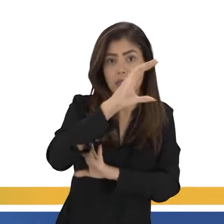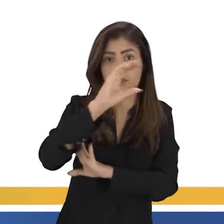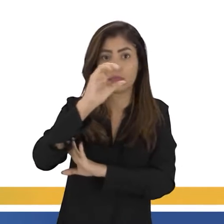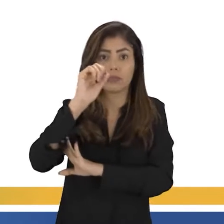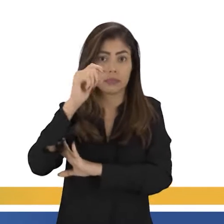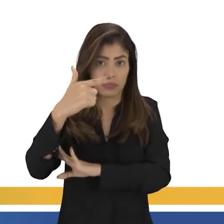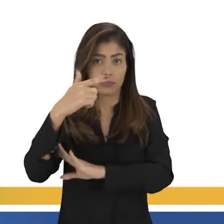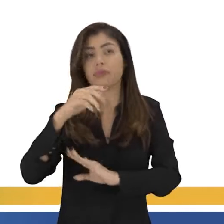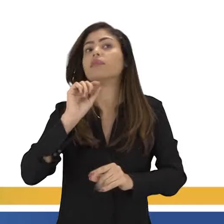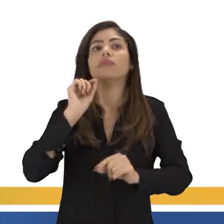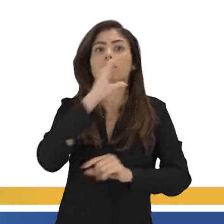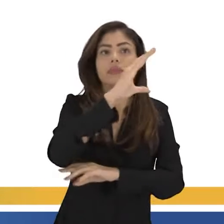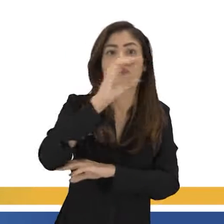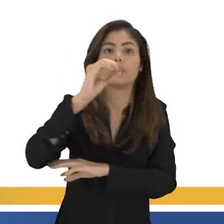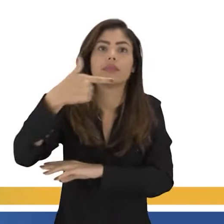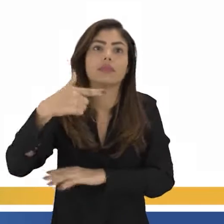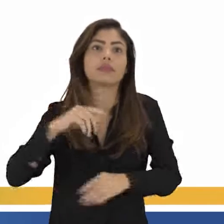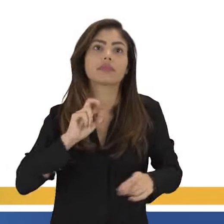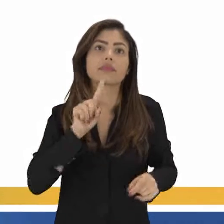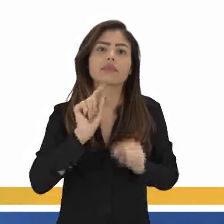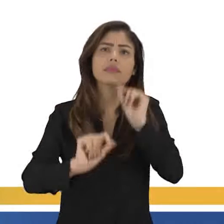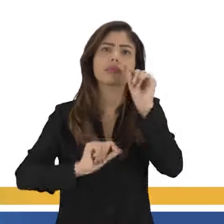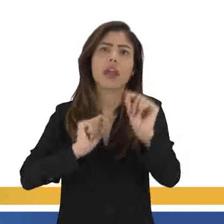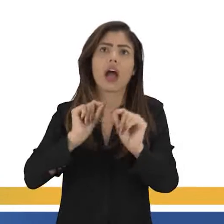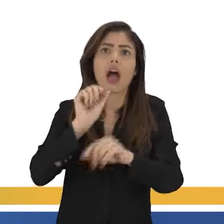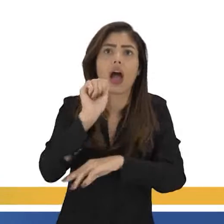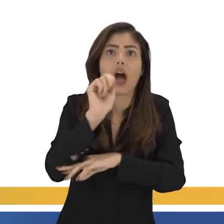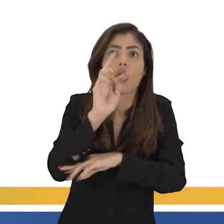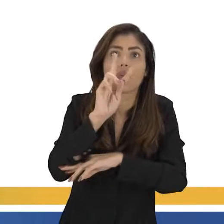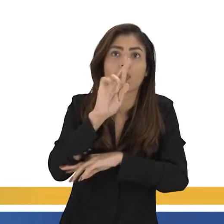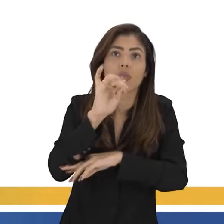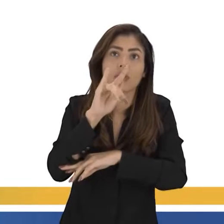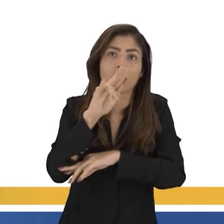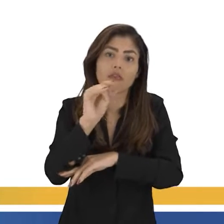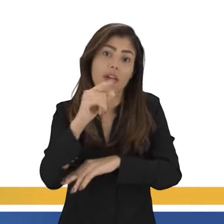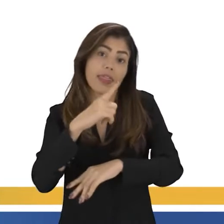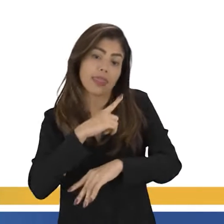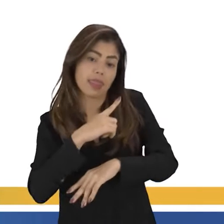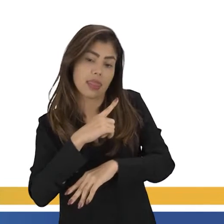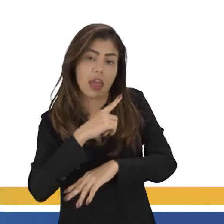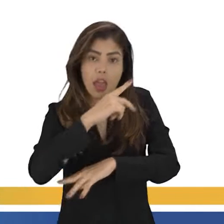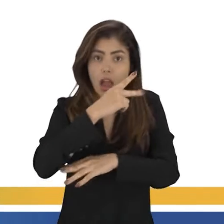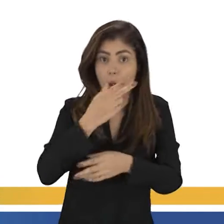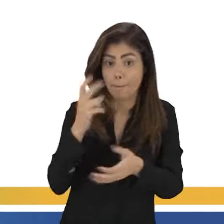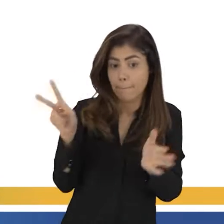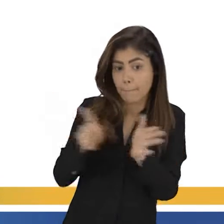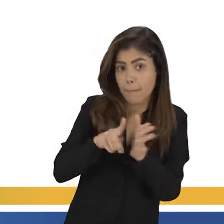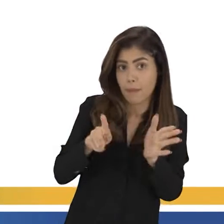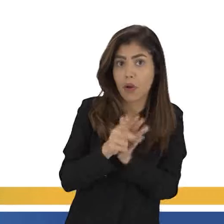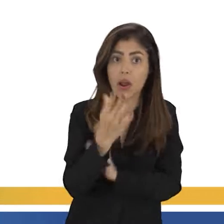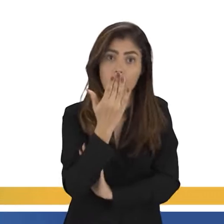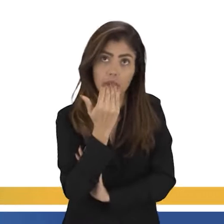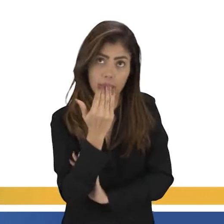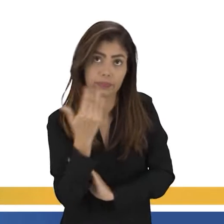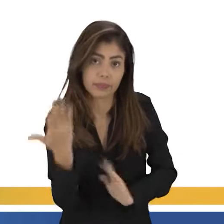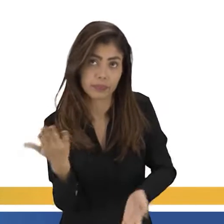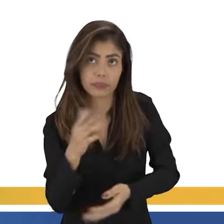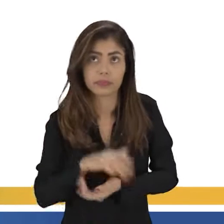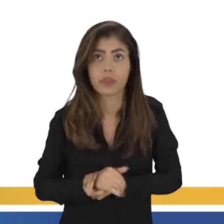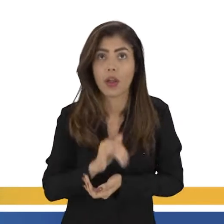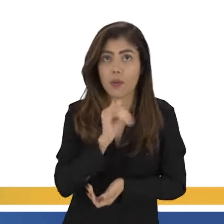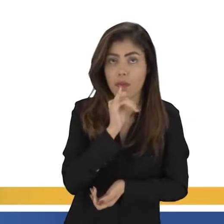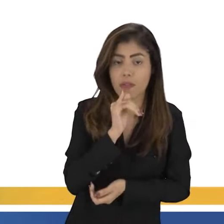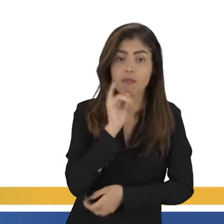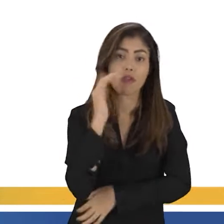são os seres autótrofos? Tá, gente? São seres que sintetizam ou produzem seu próprio alimento, certo? Nós temos